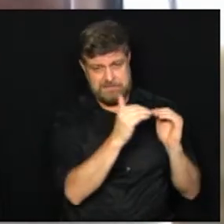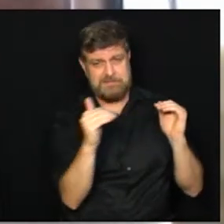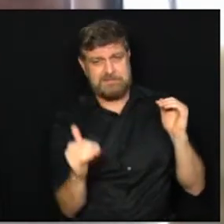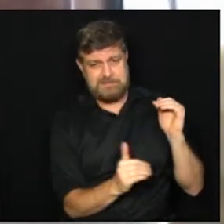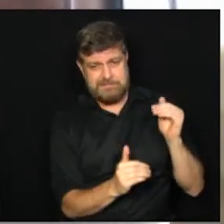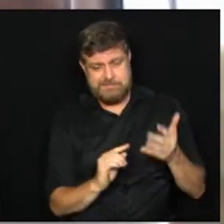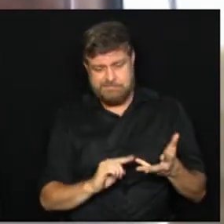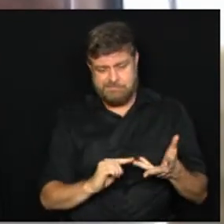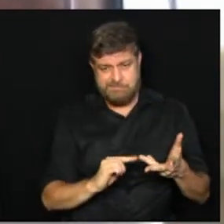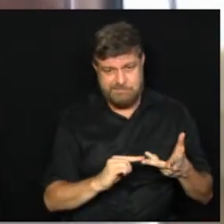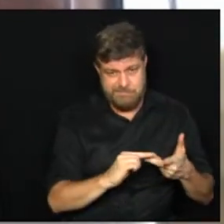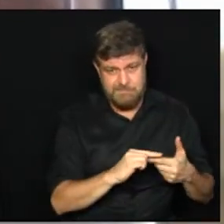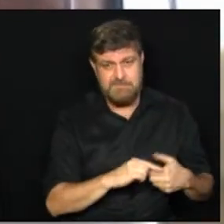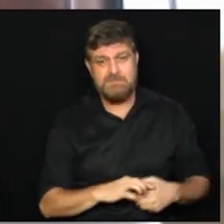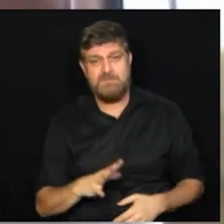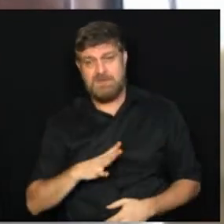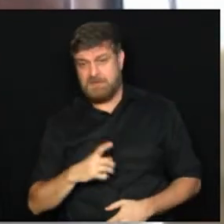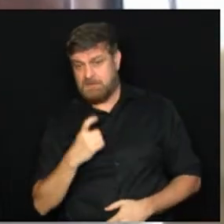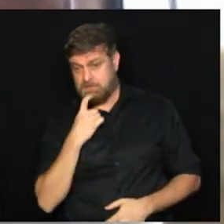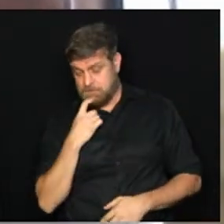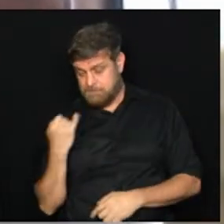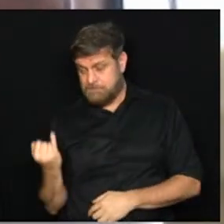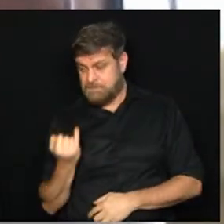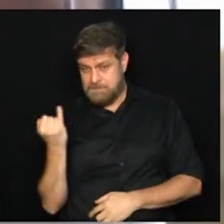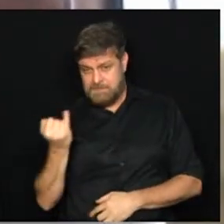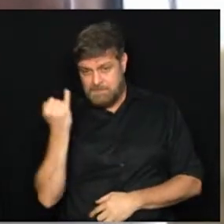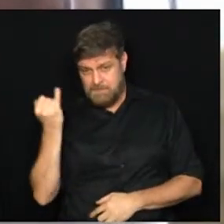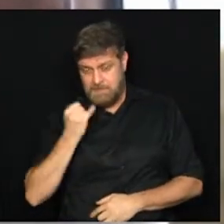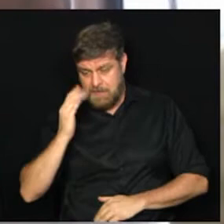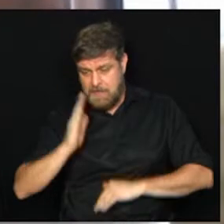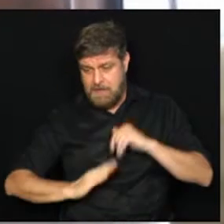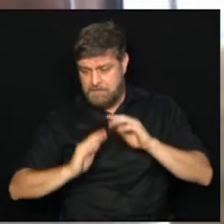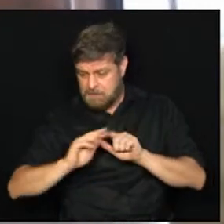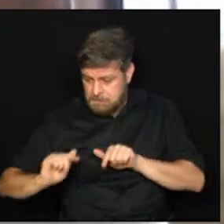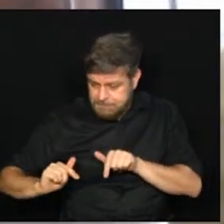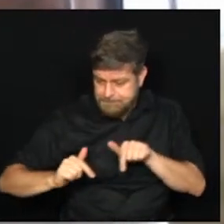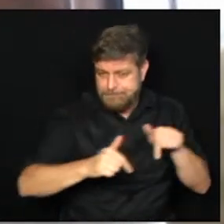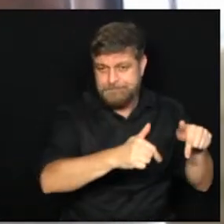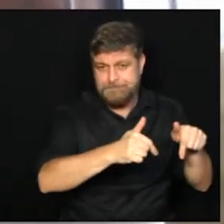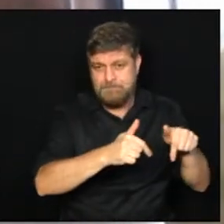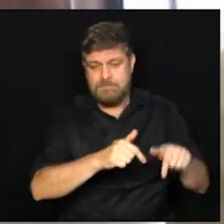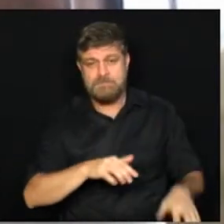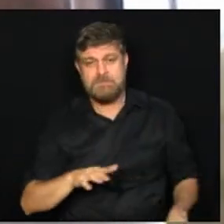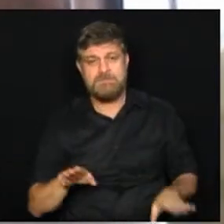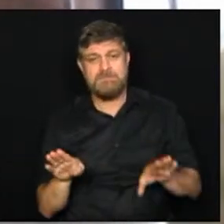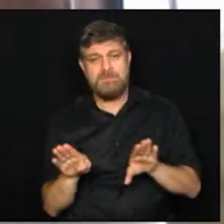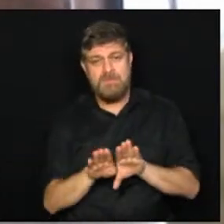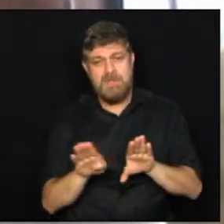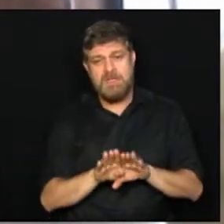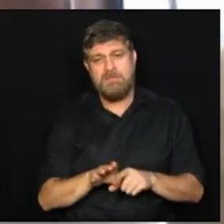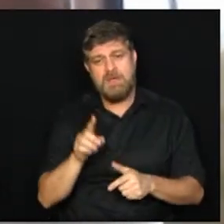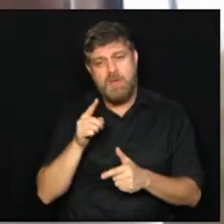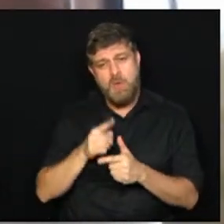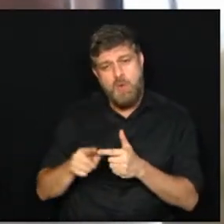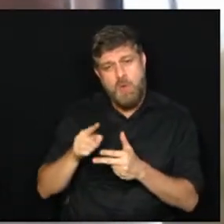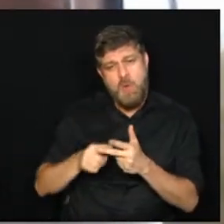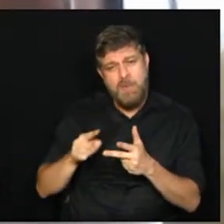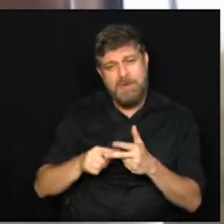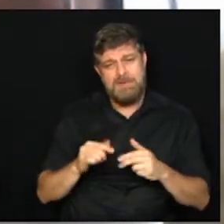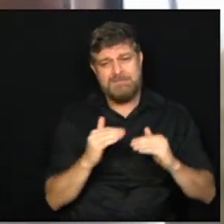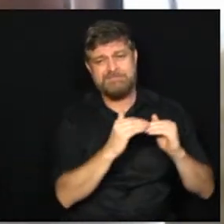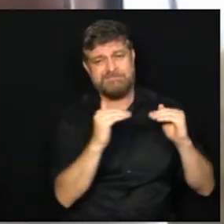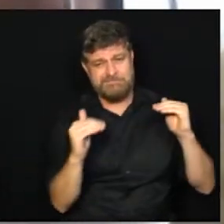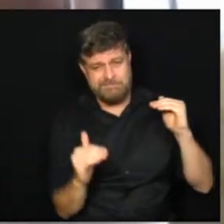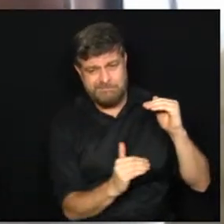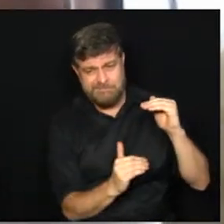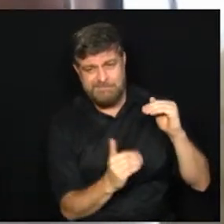da importância do município ter ações bastante efetivas para esse território, e mais as questões relacionadas à vulnerabilidade na